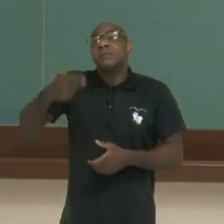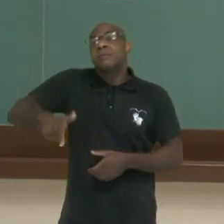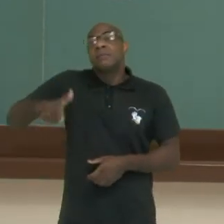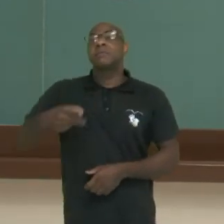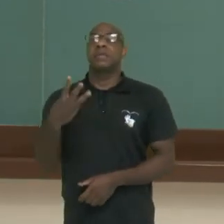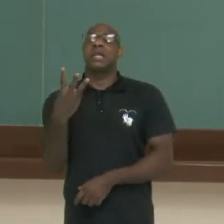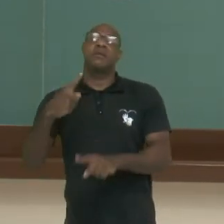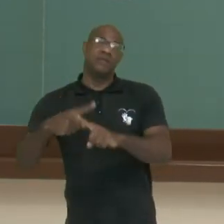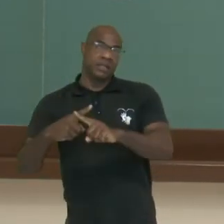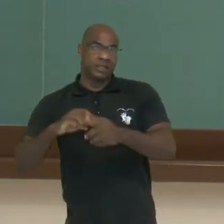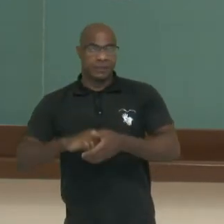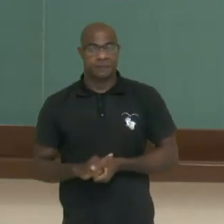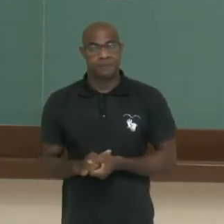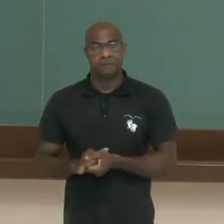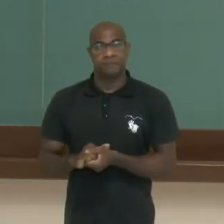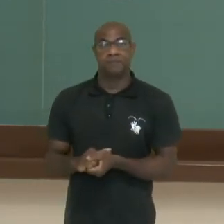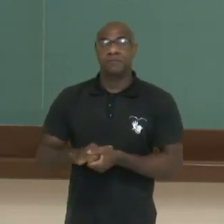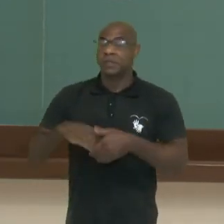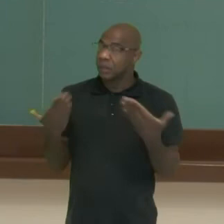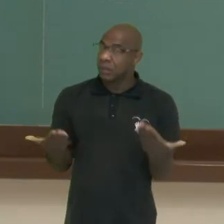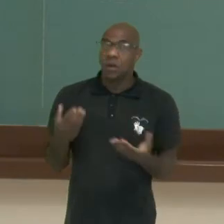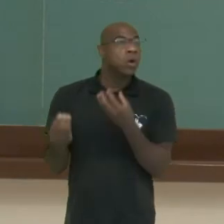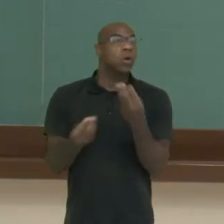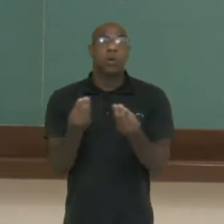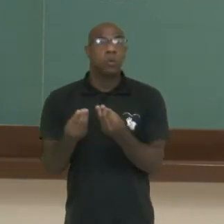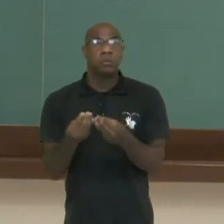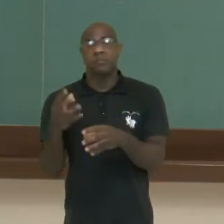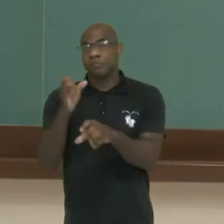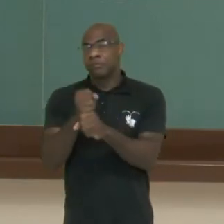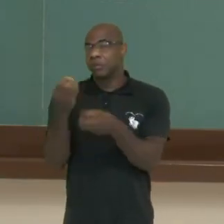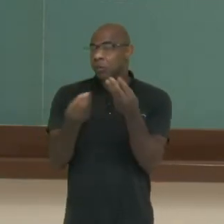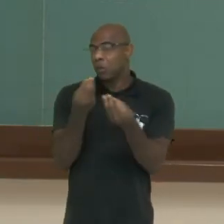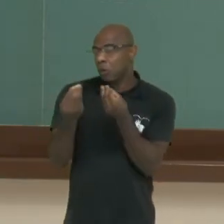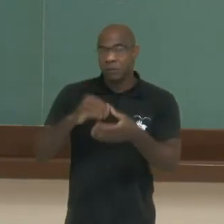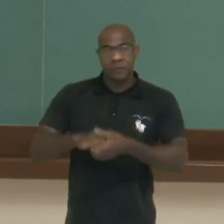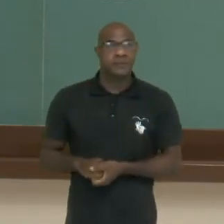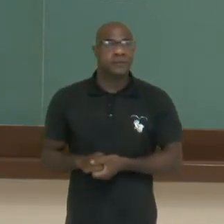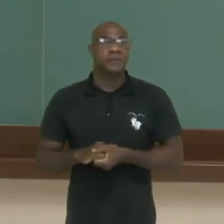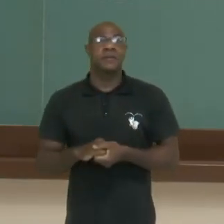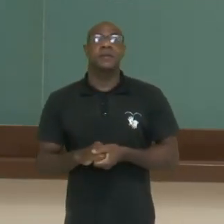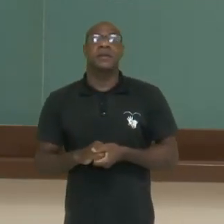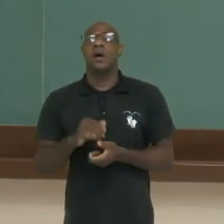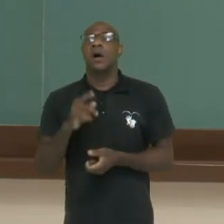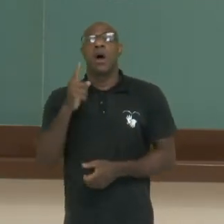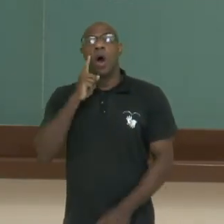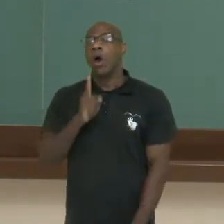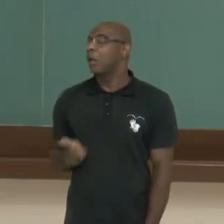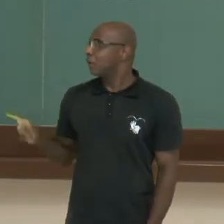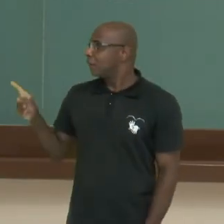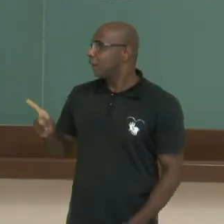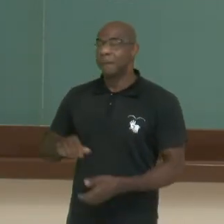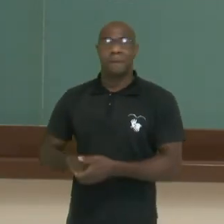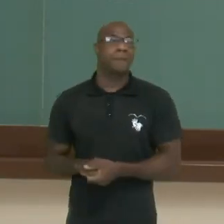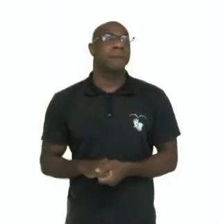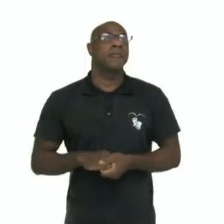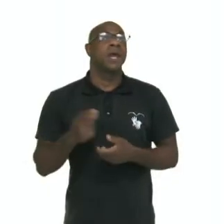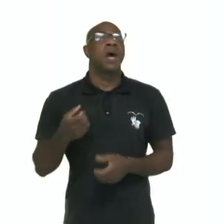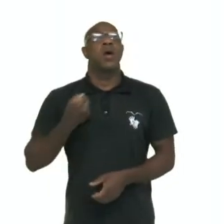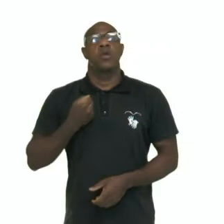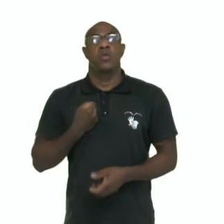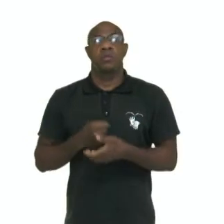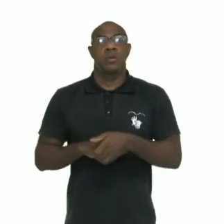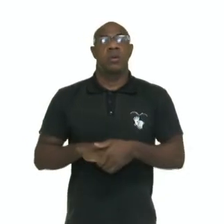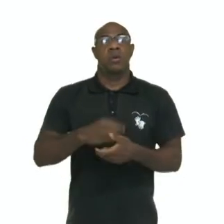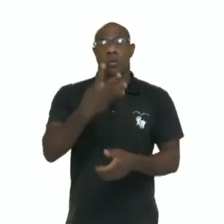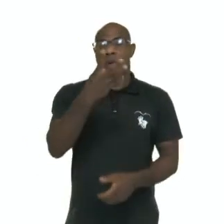isso 3 vezes, tá? E como que nós fazemos esse cálculo? Vamos fazer uma multiplicação de um número decimal